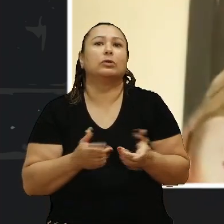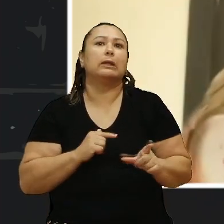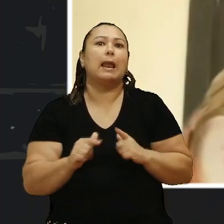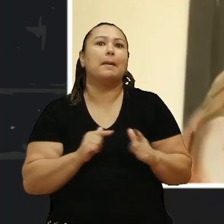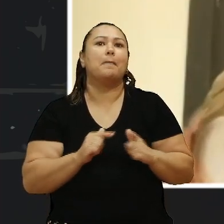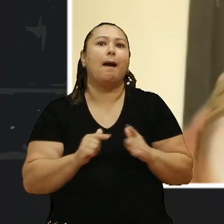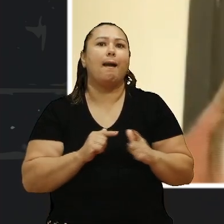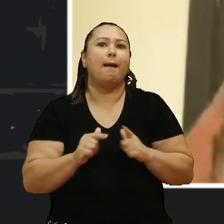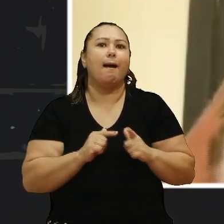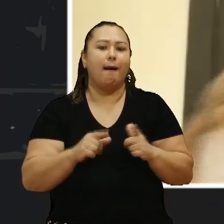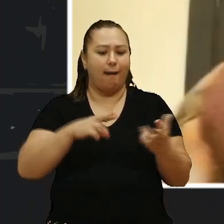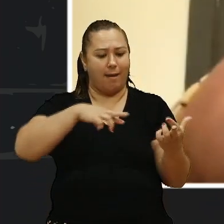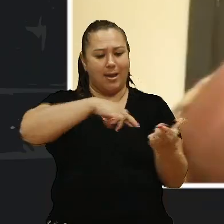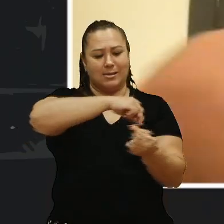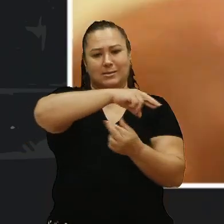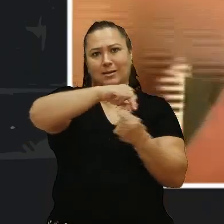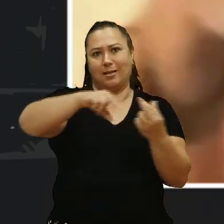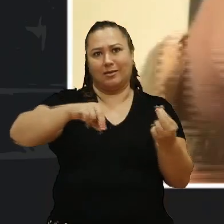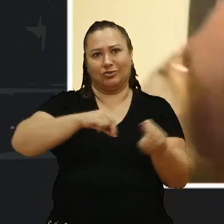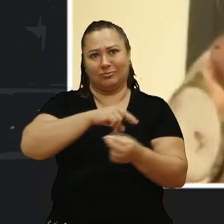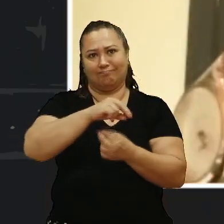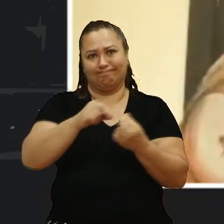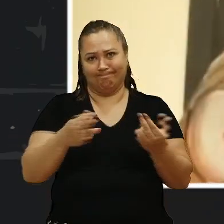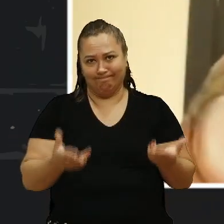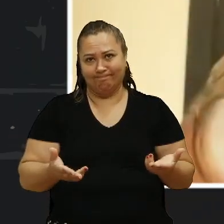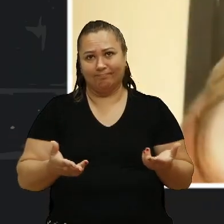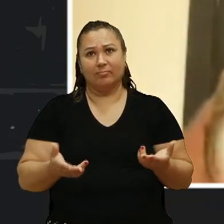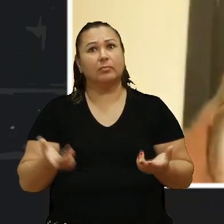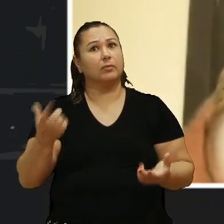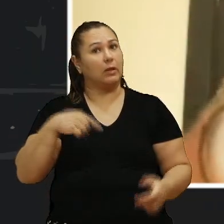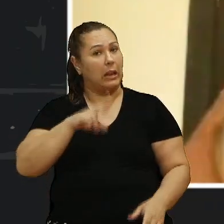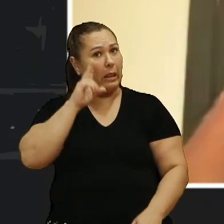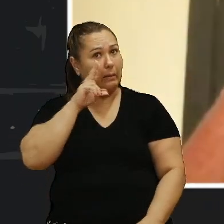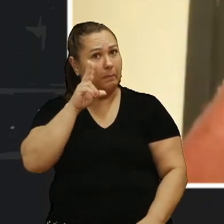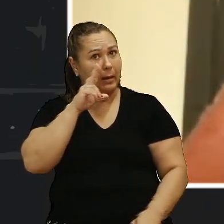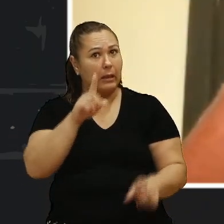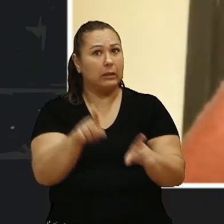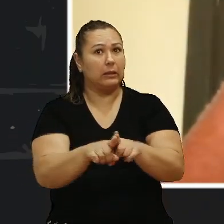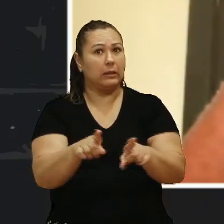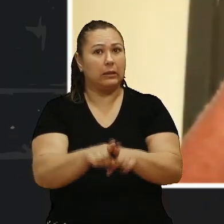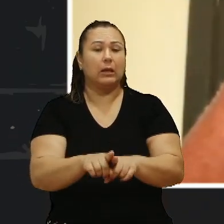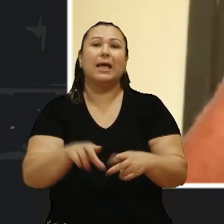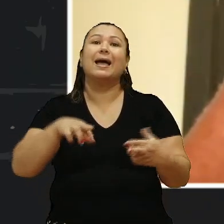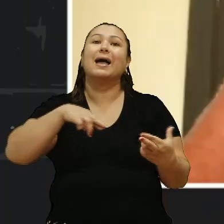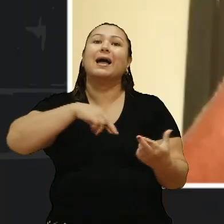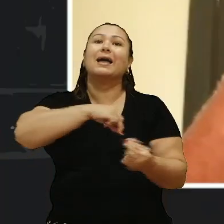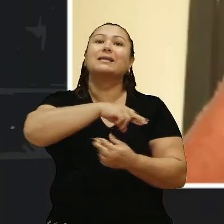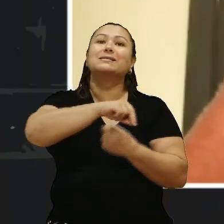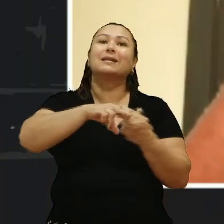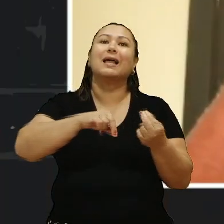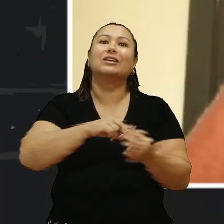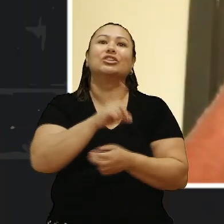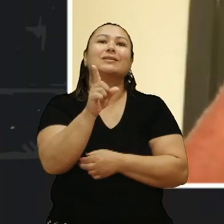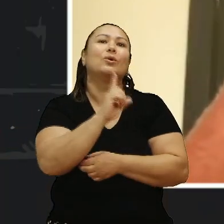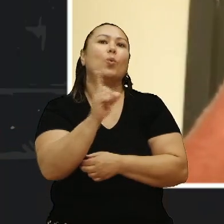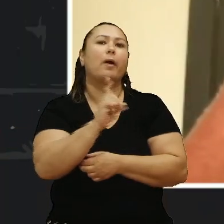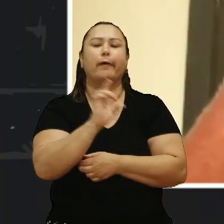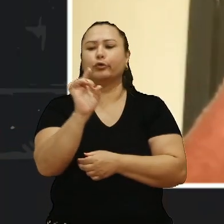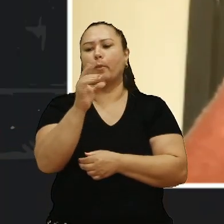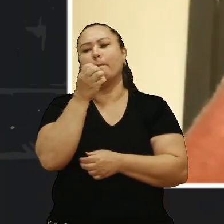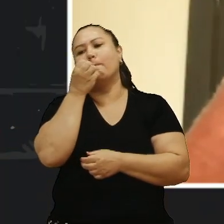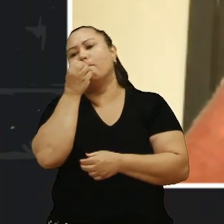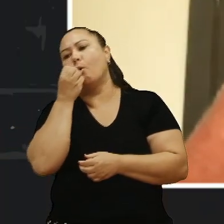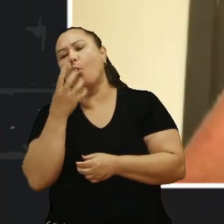com reciclagem. E que nós devemos lembrar também que a reciclagem não é só uma questão